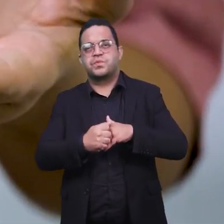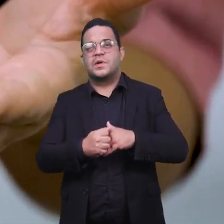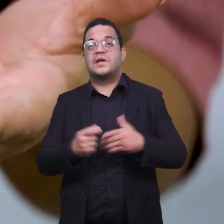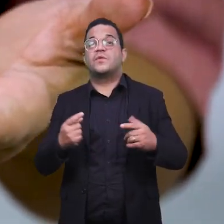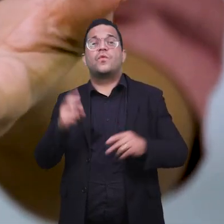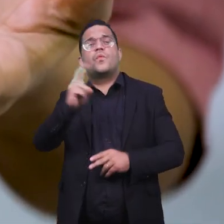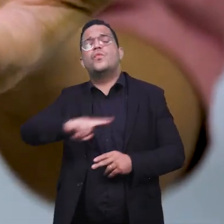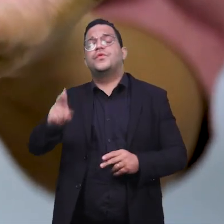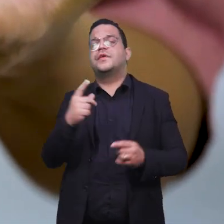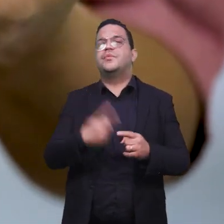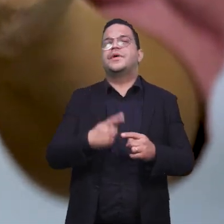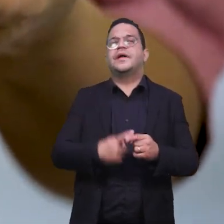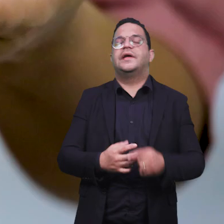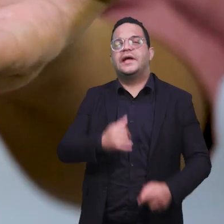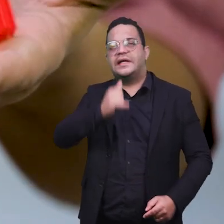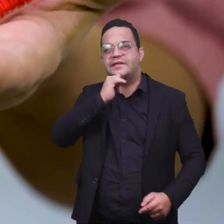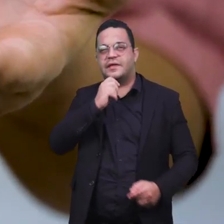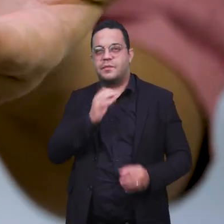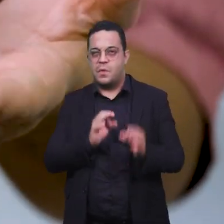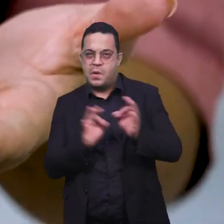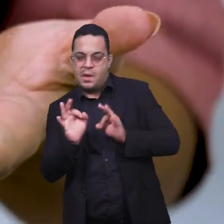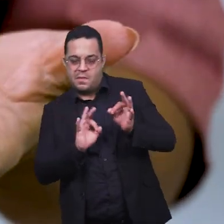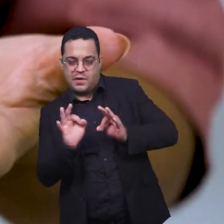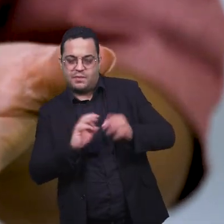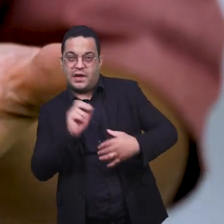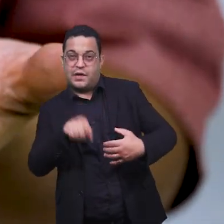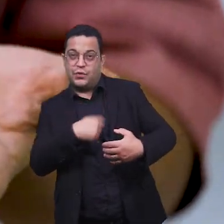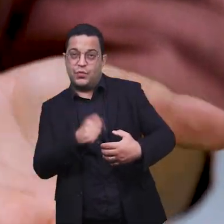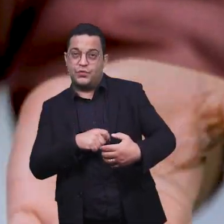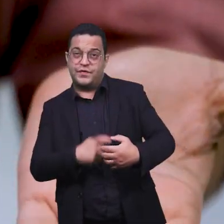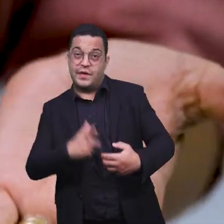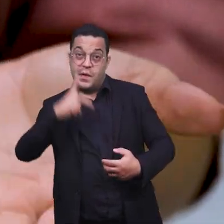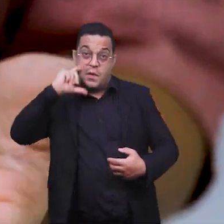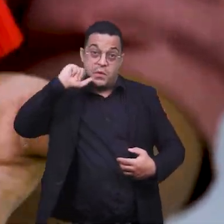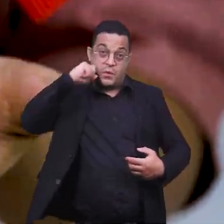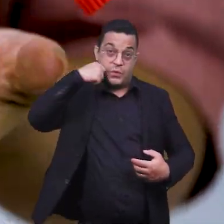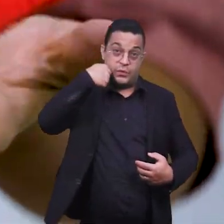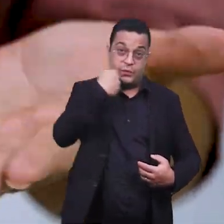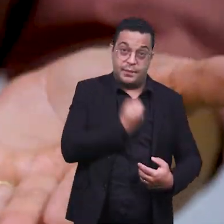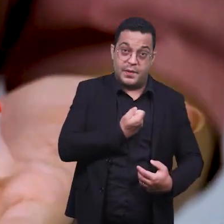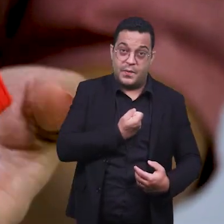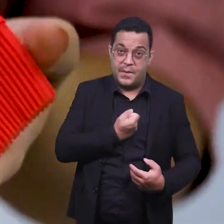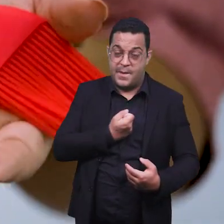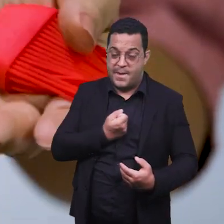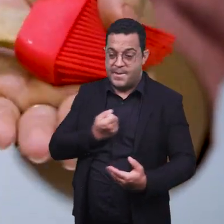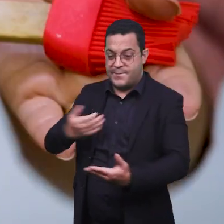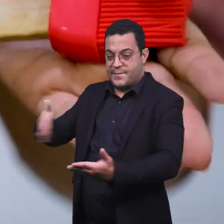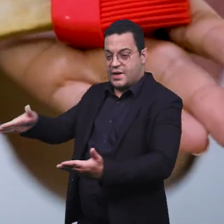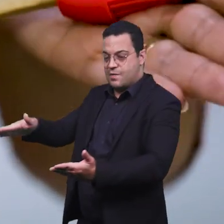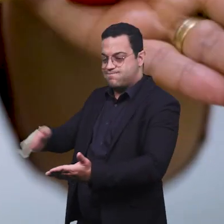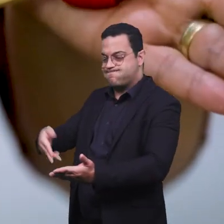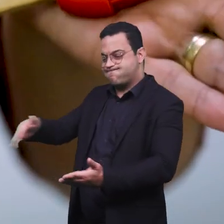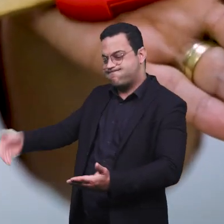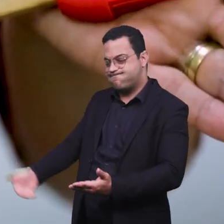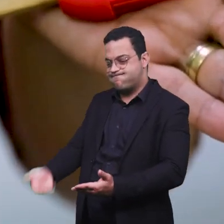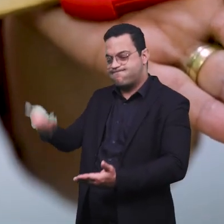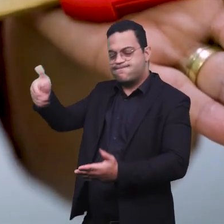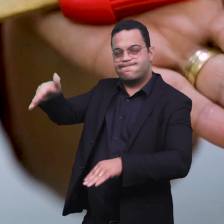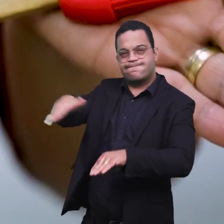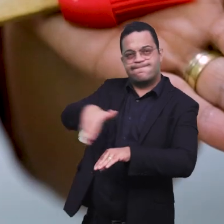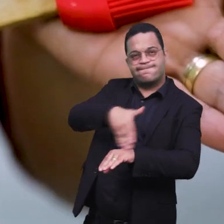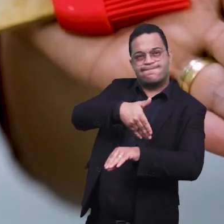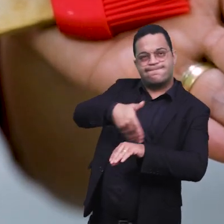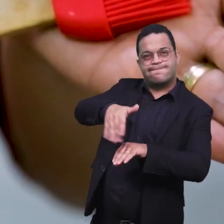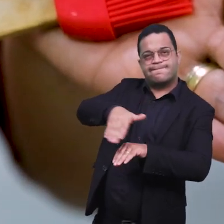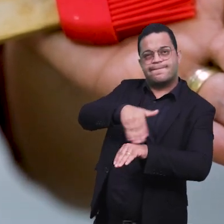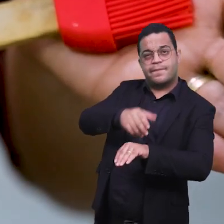pincelar manteiga, gordura, qualquer coisa. Uma torta, é só fazer com o